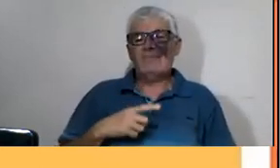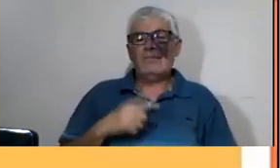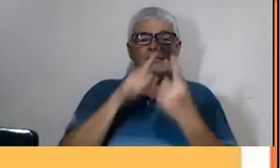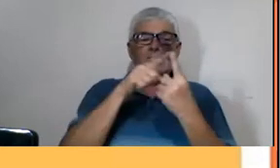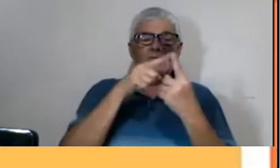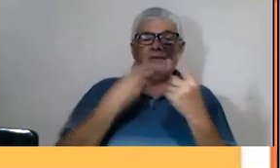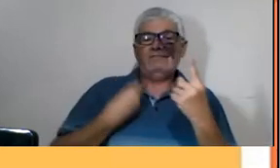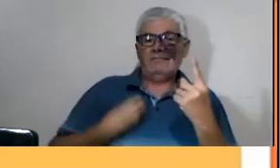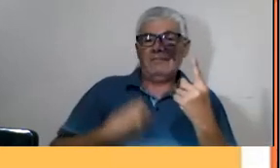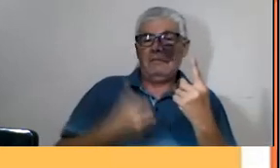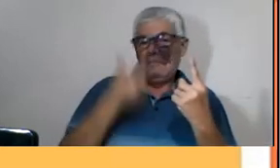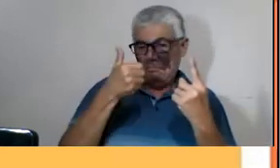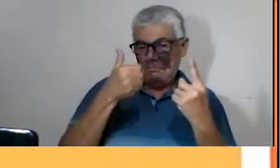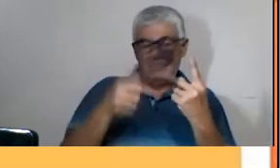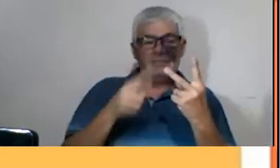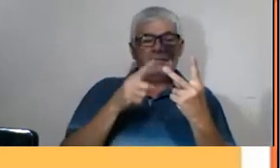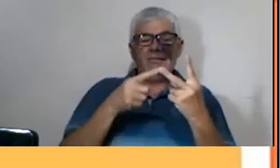Haja saco. Bom, enfim.